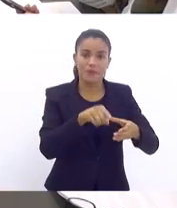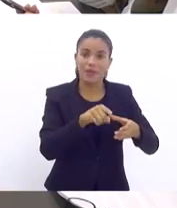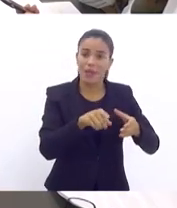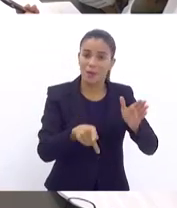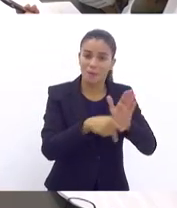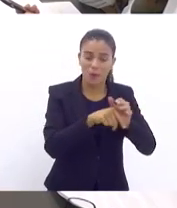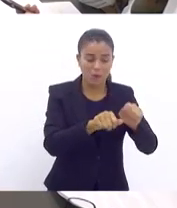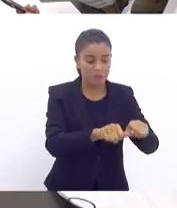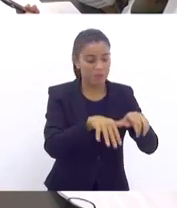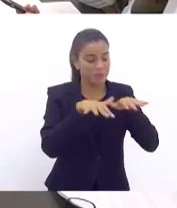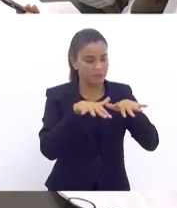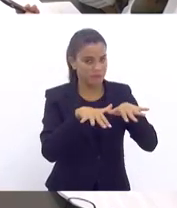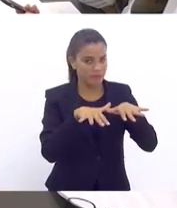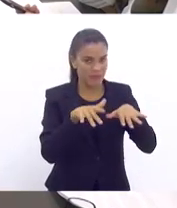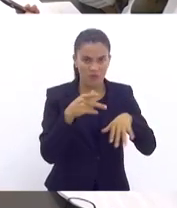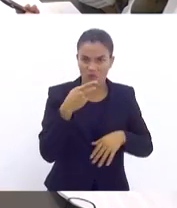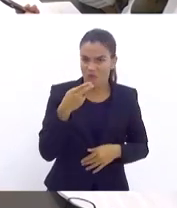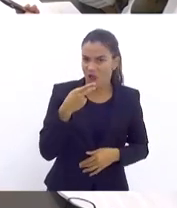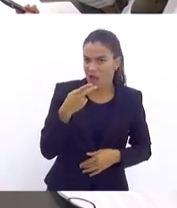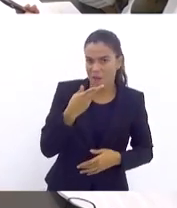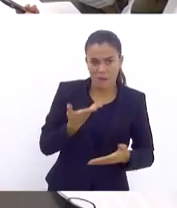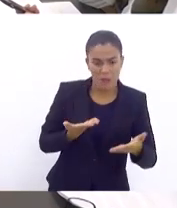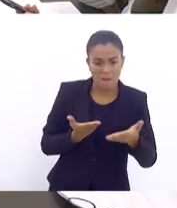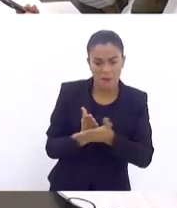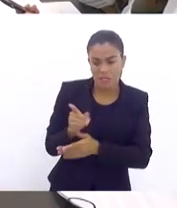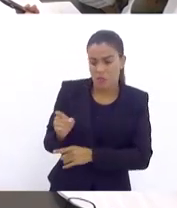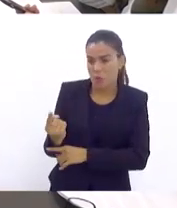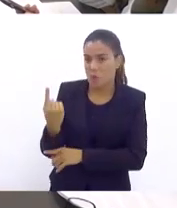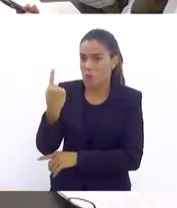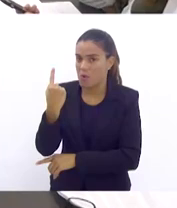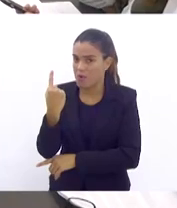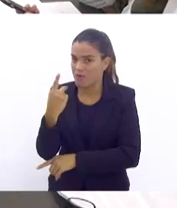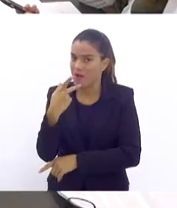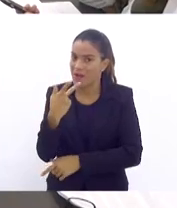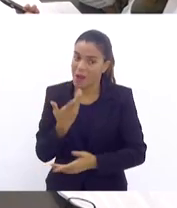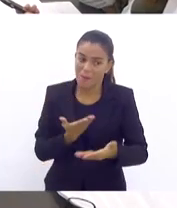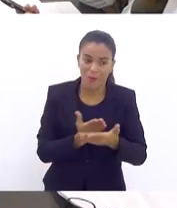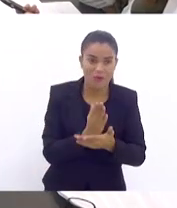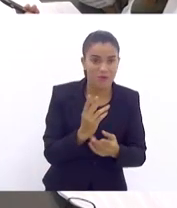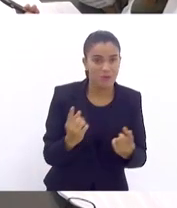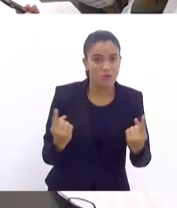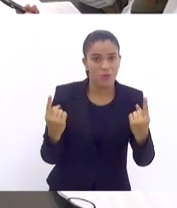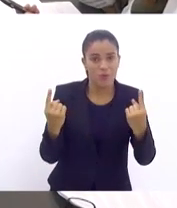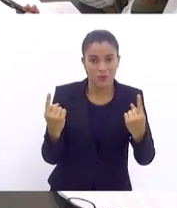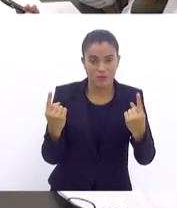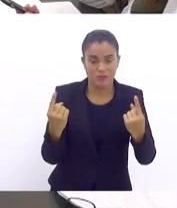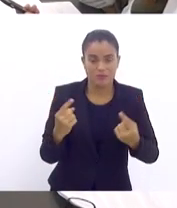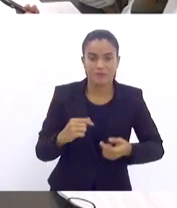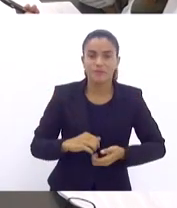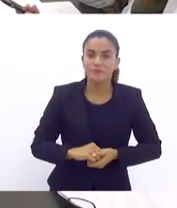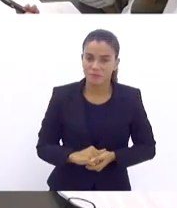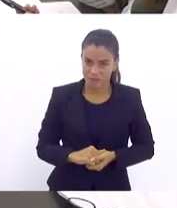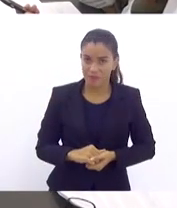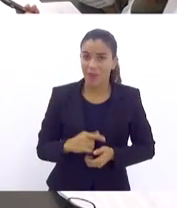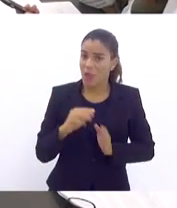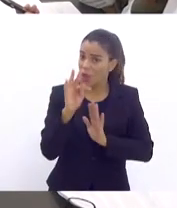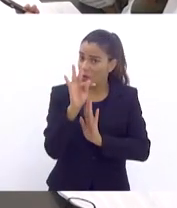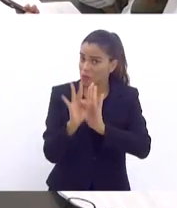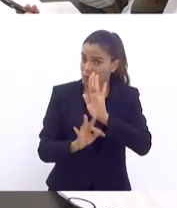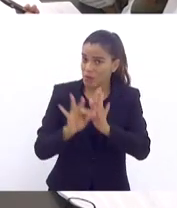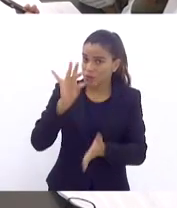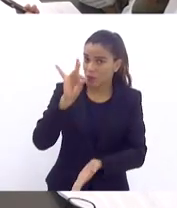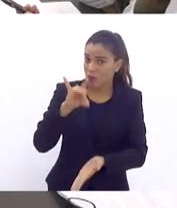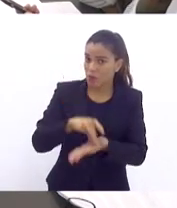próprio plenário Porque não fala que tem que ser aprovado pela mesa é um requerimento a mesa que é o texto original da própria